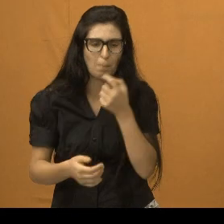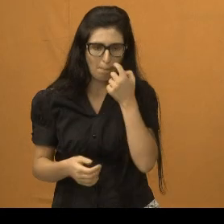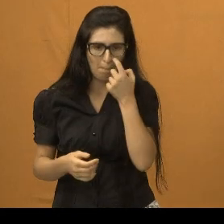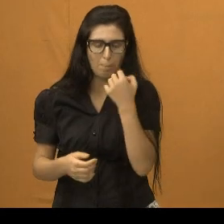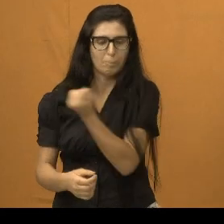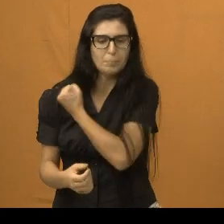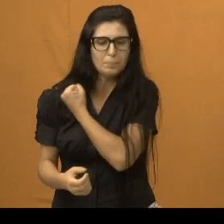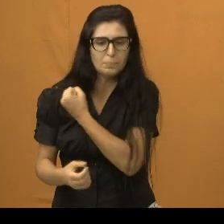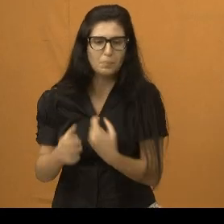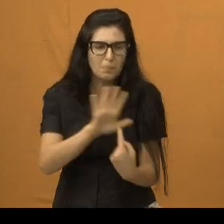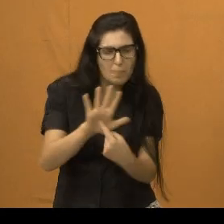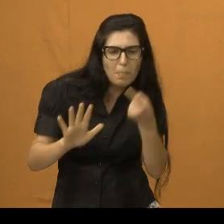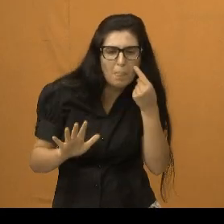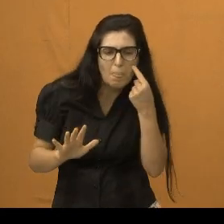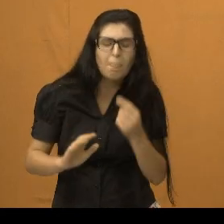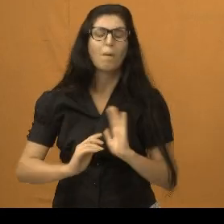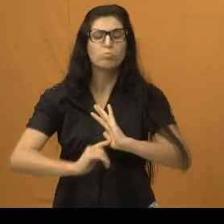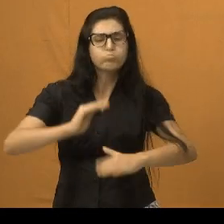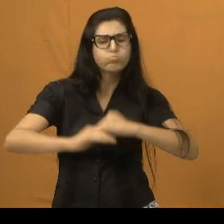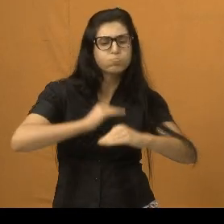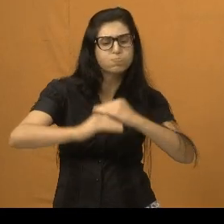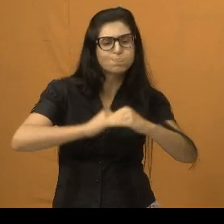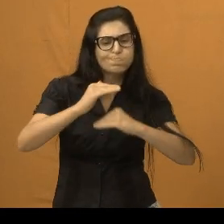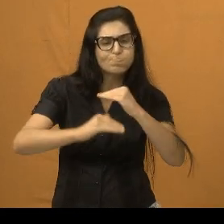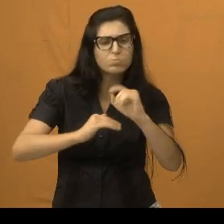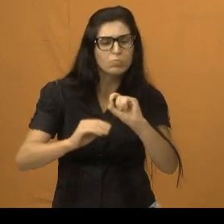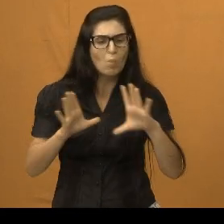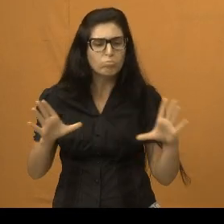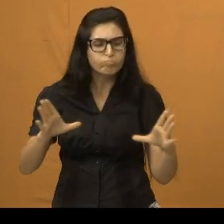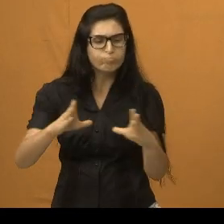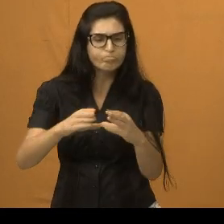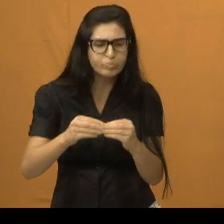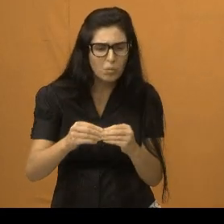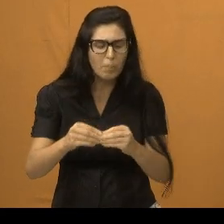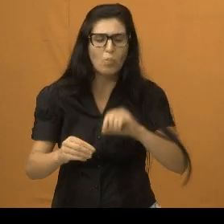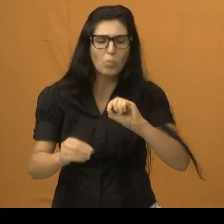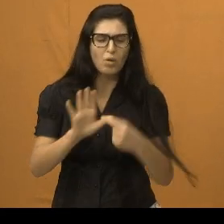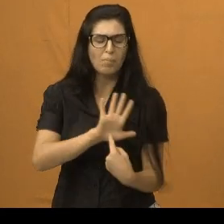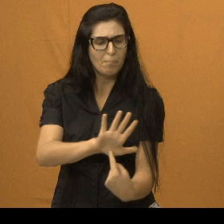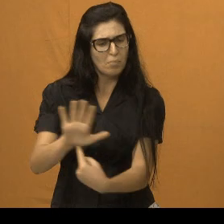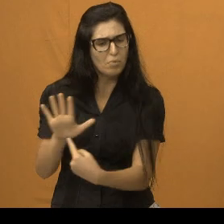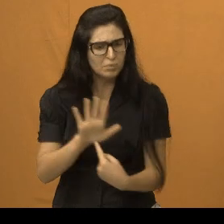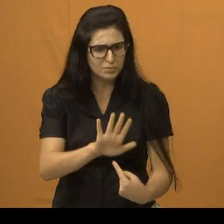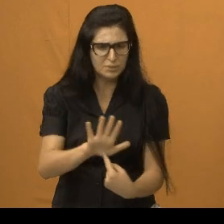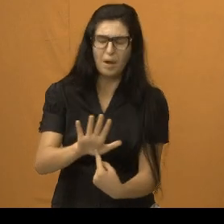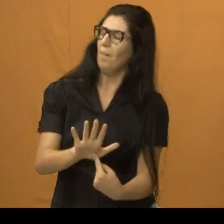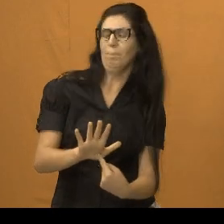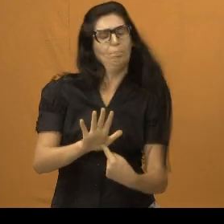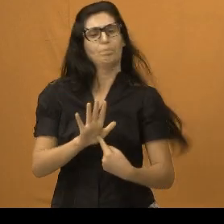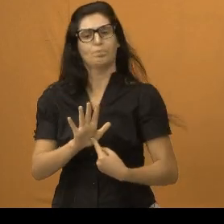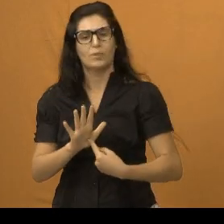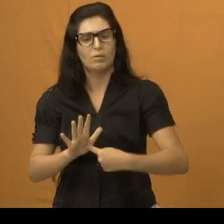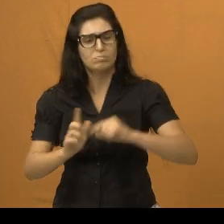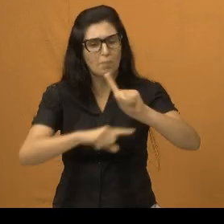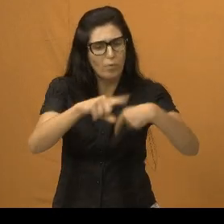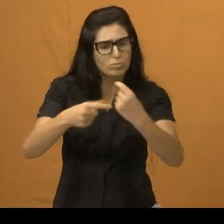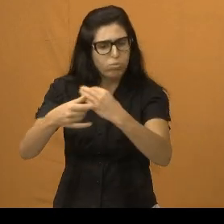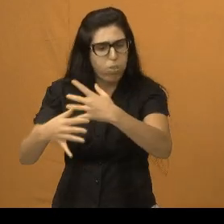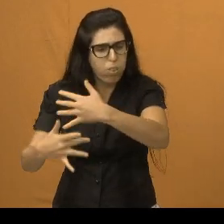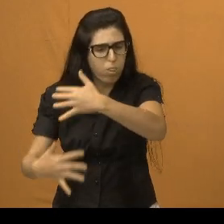Como podemos ver aqui, nós temos os desempenhos de uma forma resumida do que nós iremos apresentar de uma forma mais detalhada para